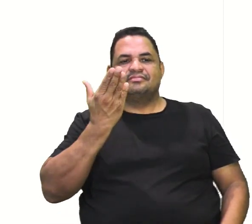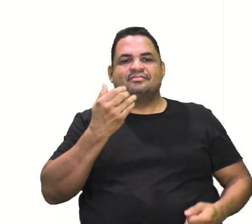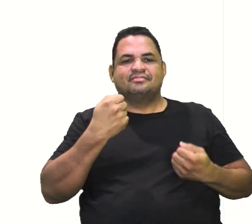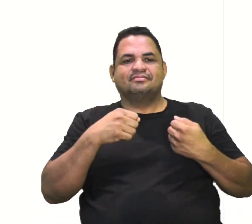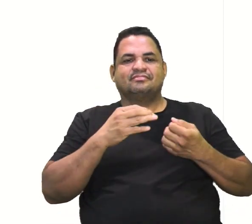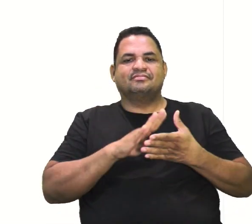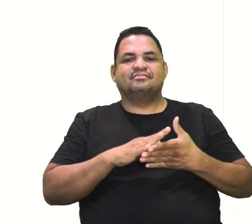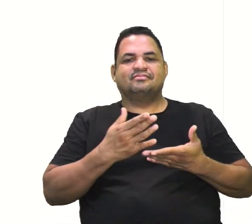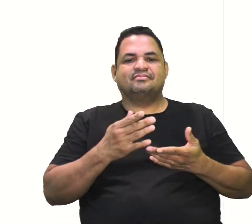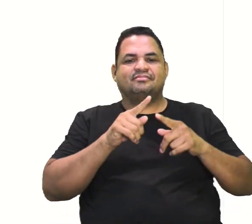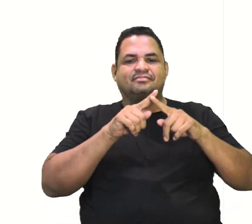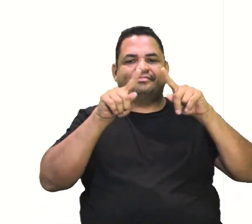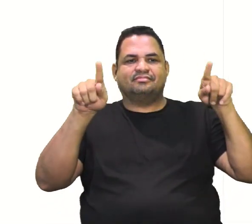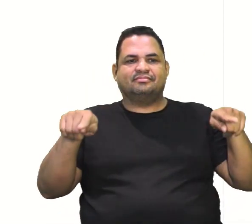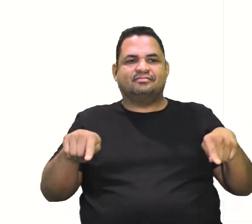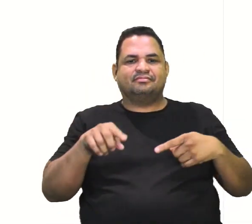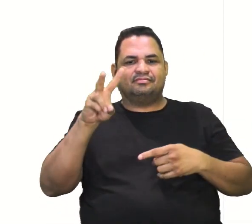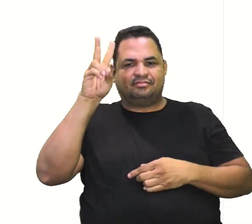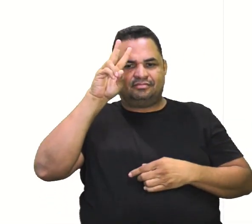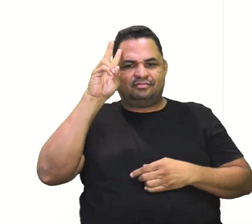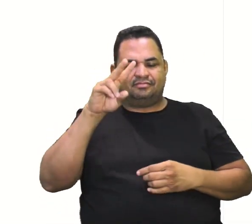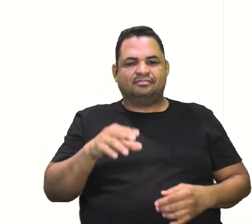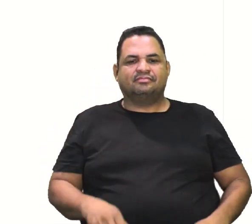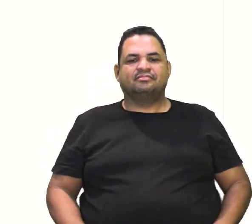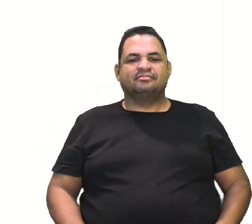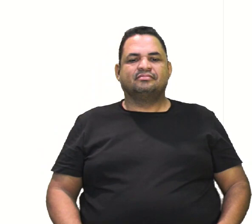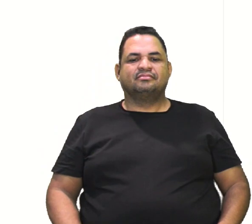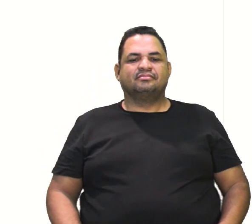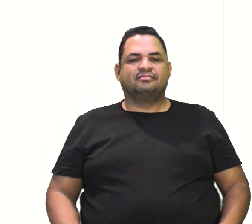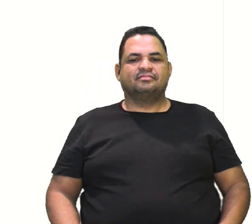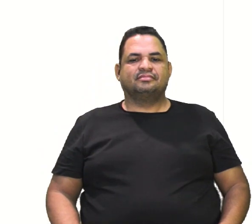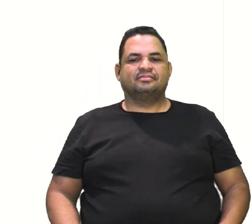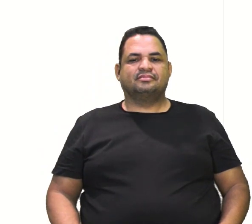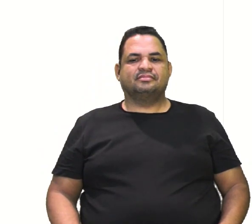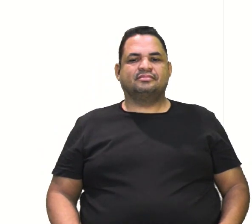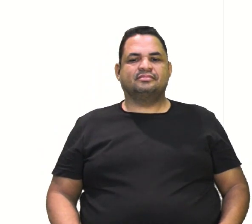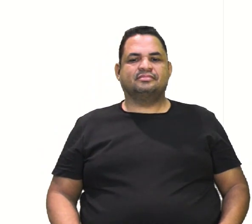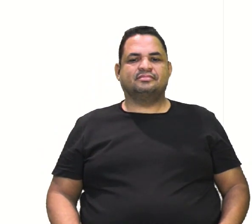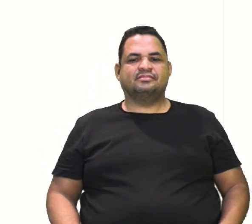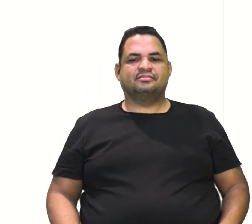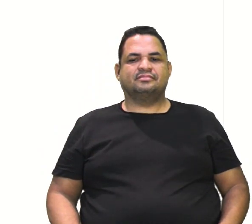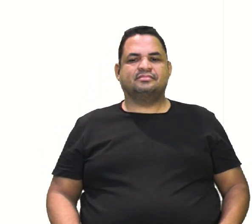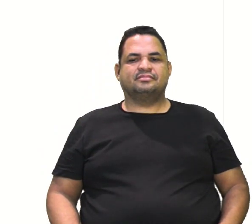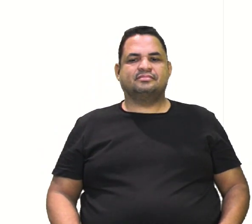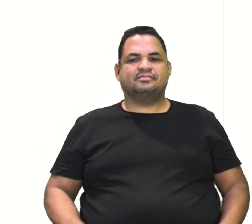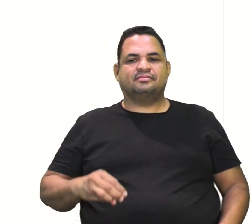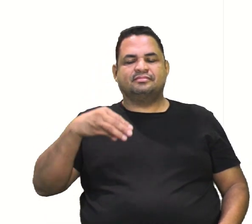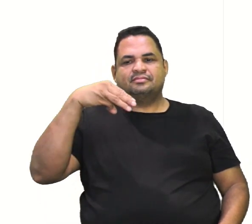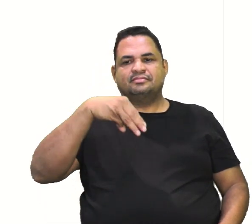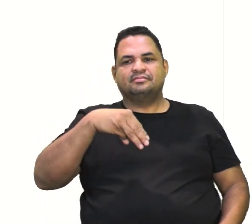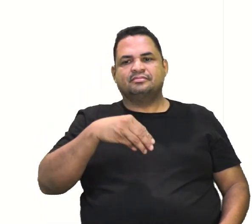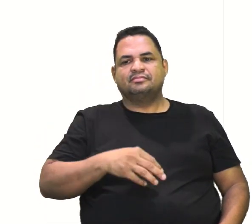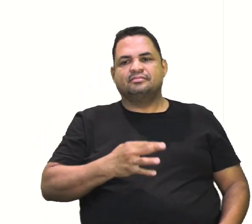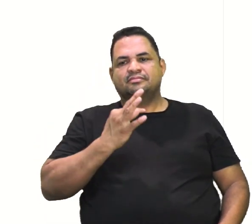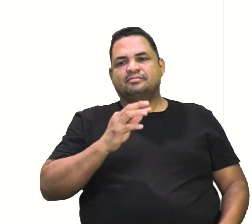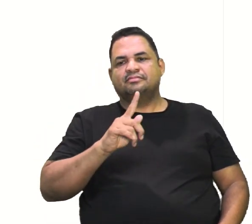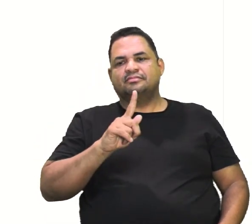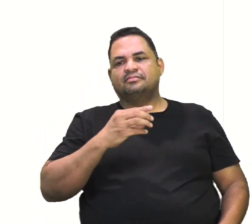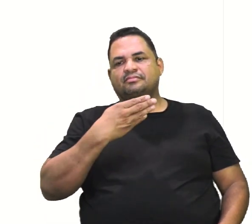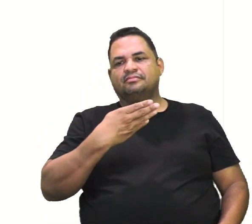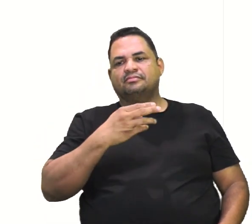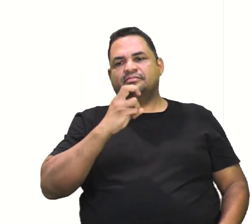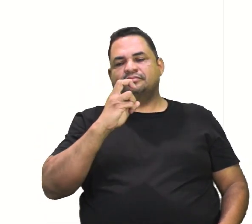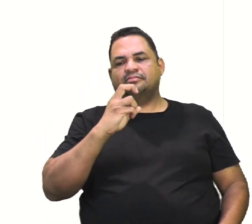A gente podia até fazer essa tabelinha aqui, né? Lembrar com eles, né? Vamos fazer aqui do lado essa solução, ó. O M vai ser igual a tangente